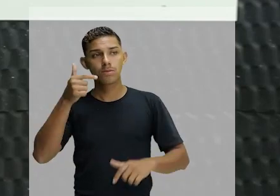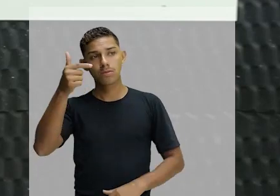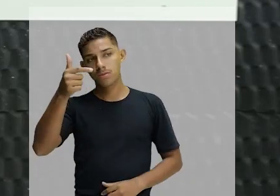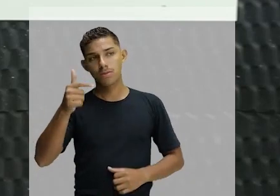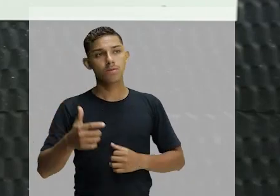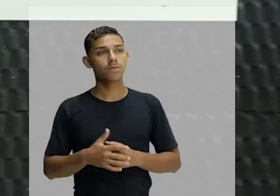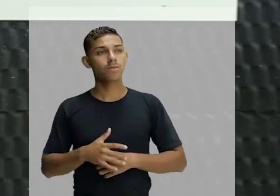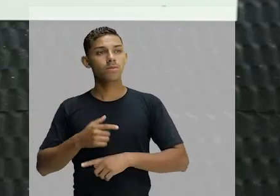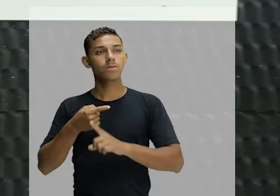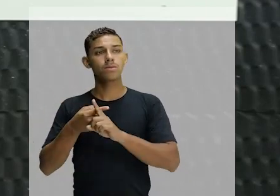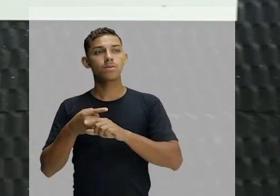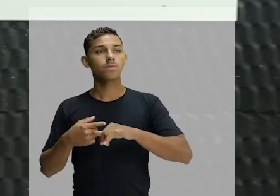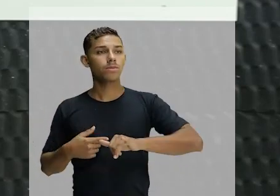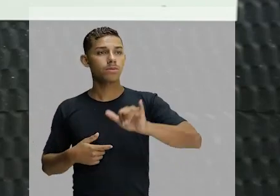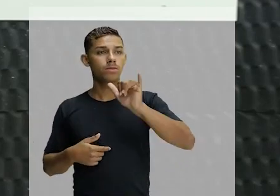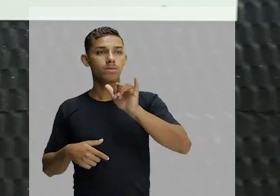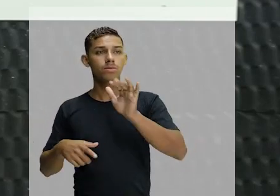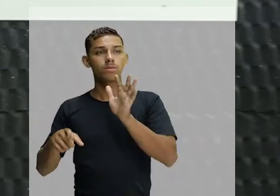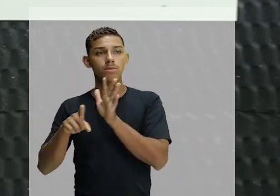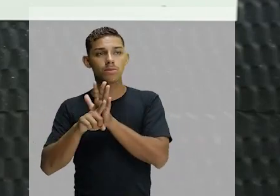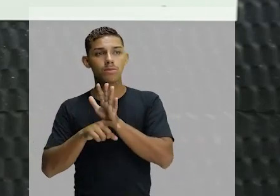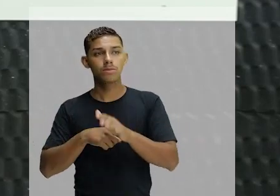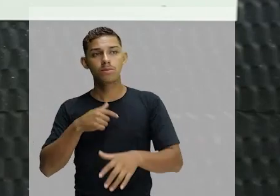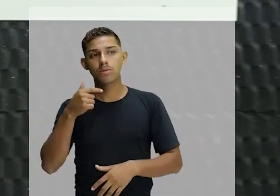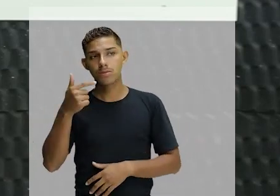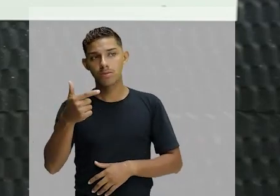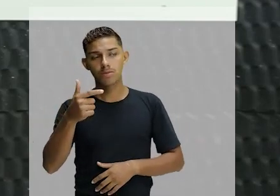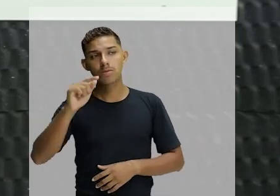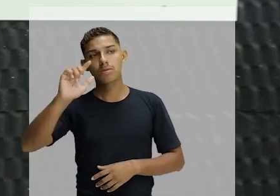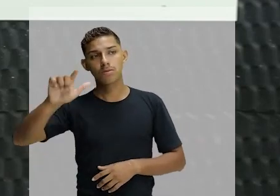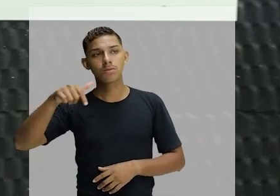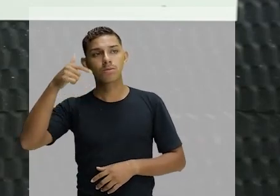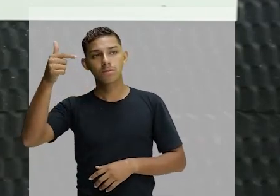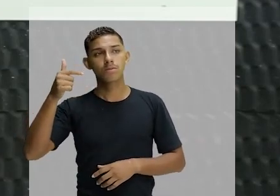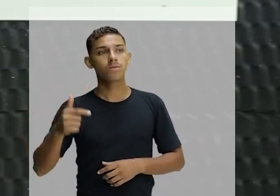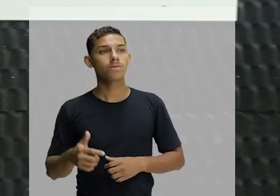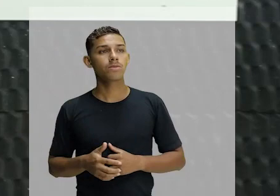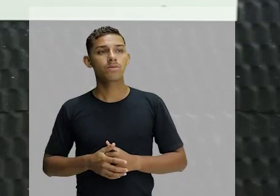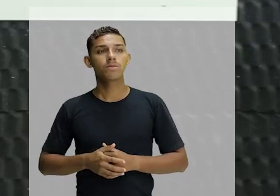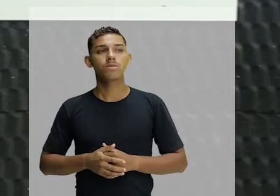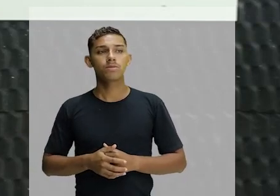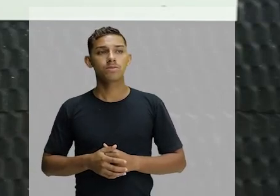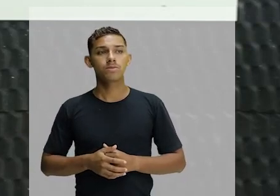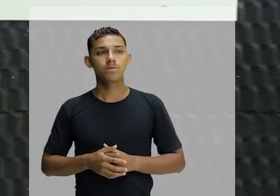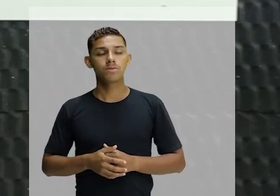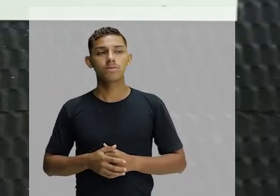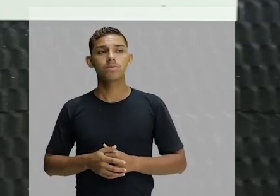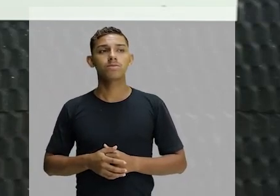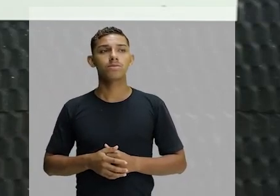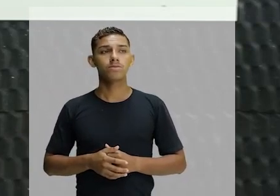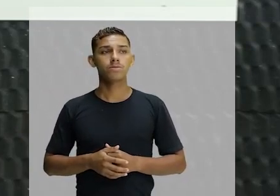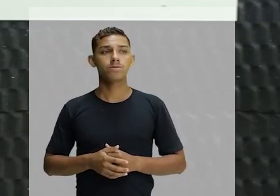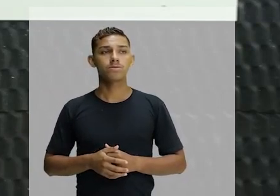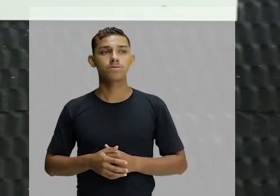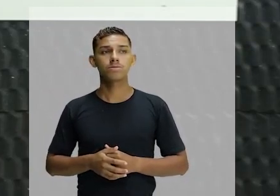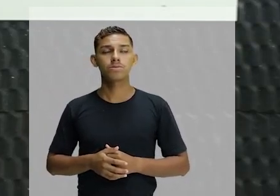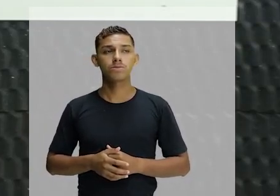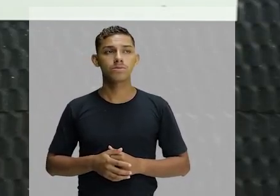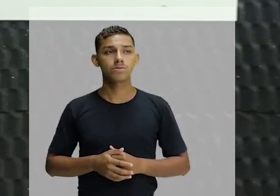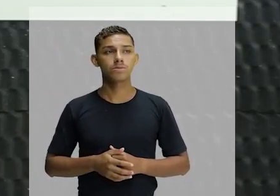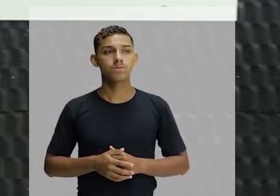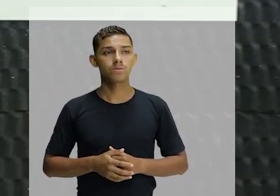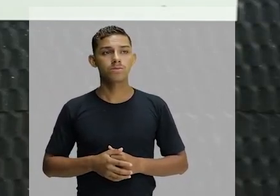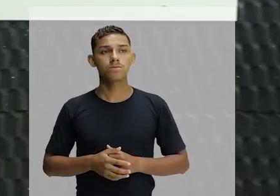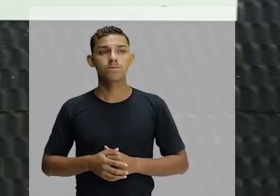mais y menos 2 ao quadrado, que são as coordenadas do centro que eu descobri,